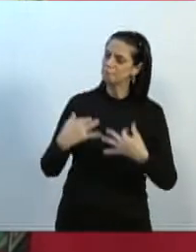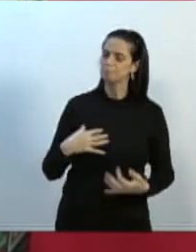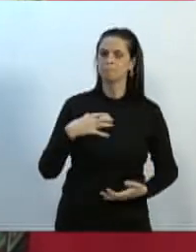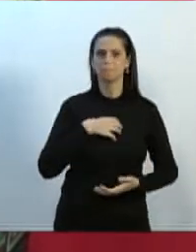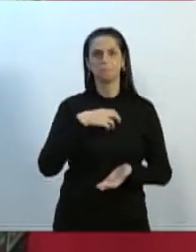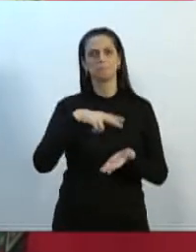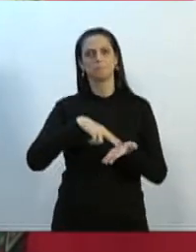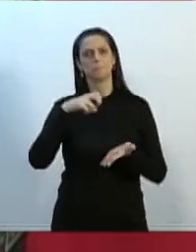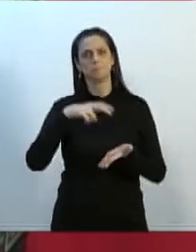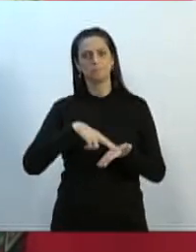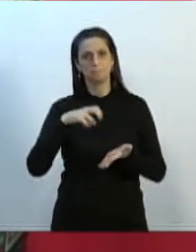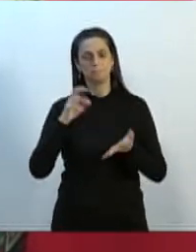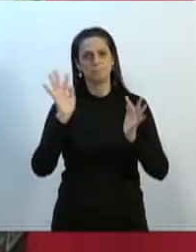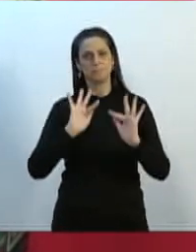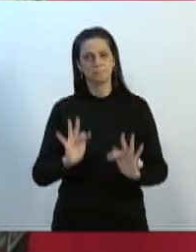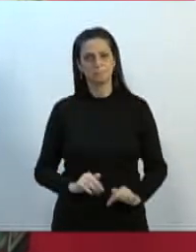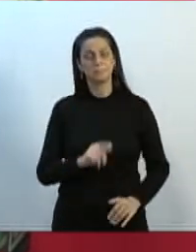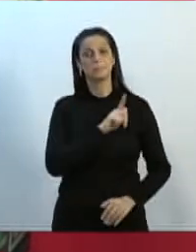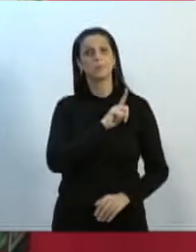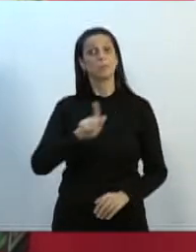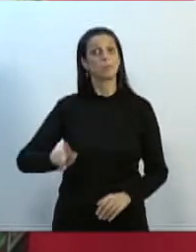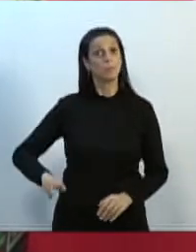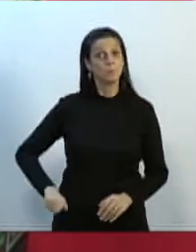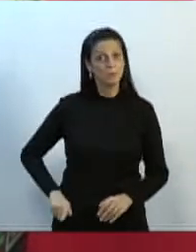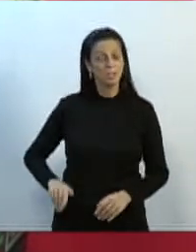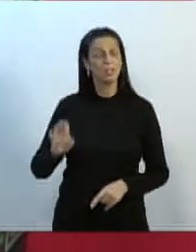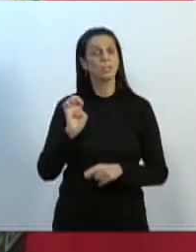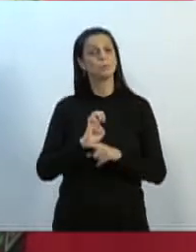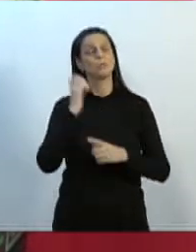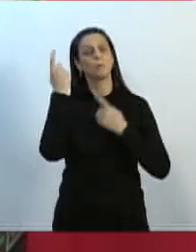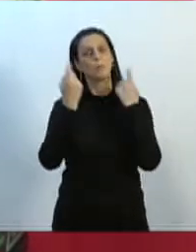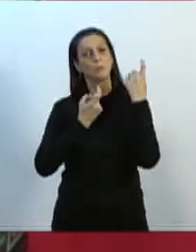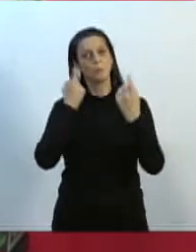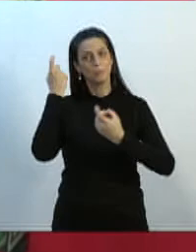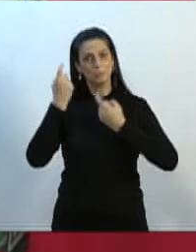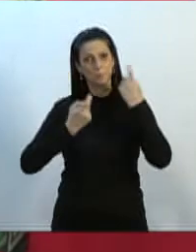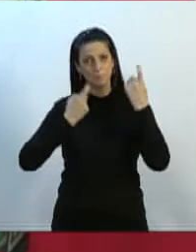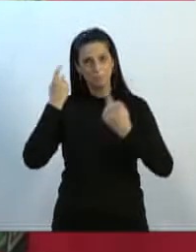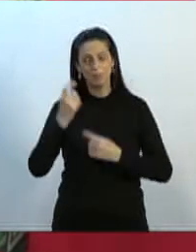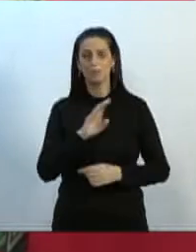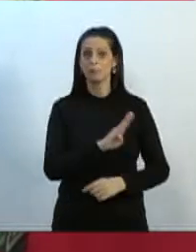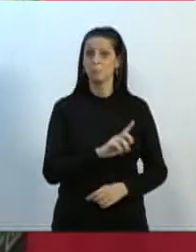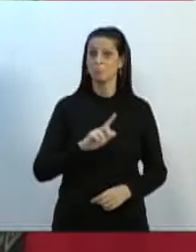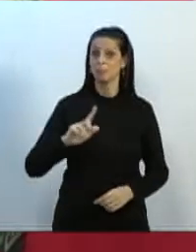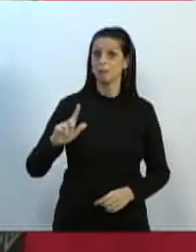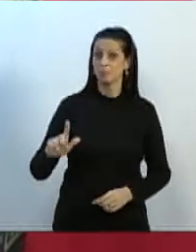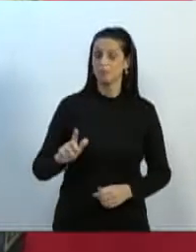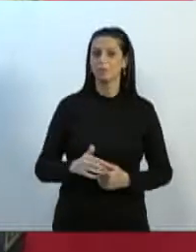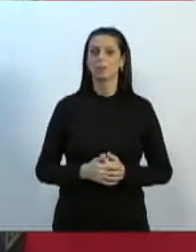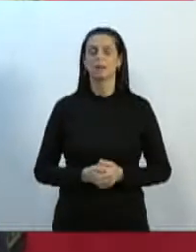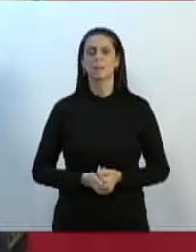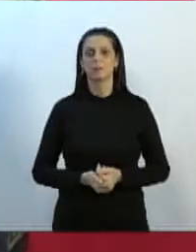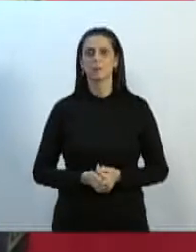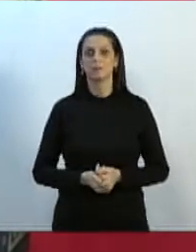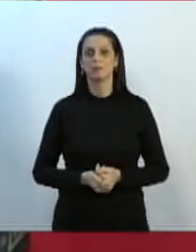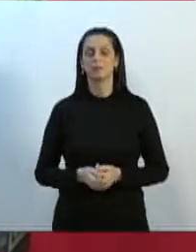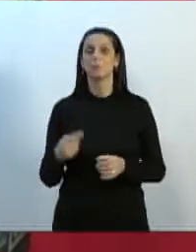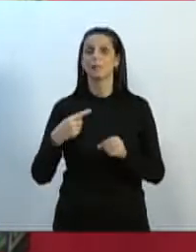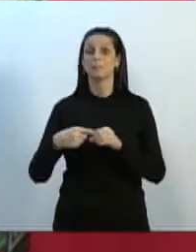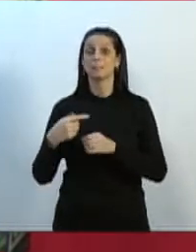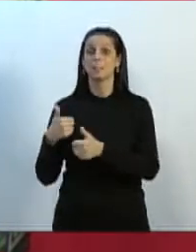saber que o governo do estado está preocupado com Blumenau, com o nosso Vale do